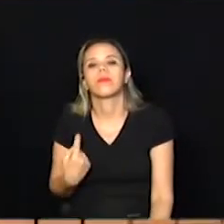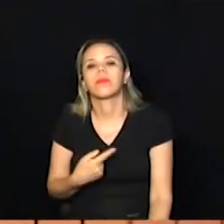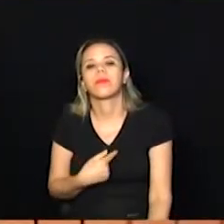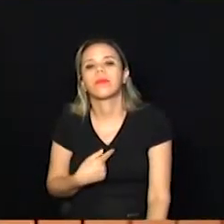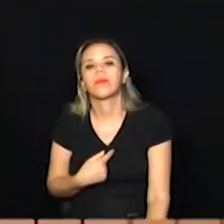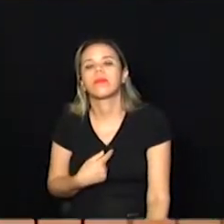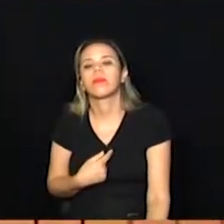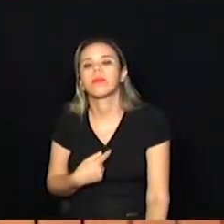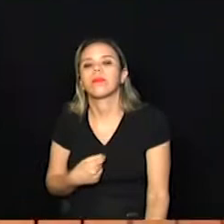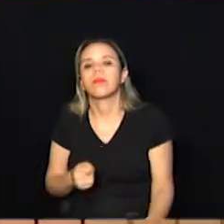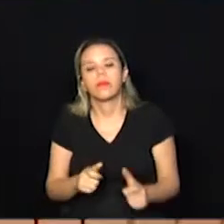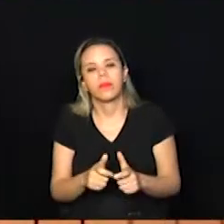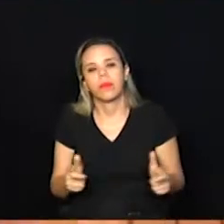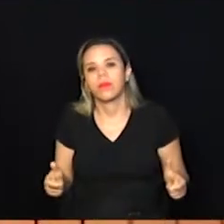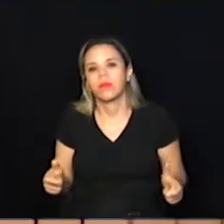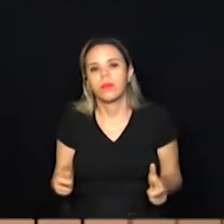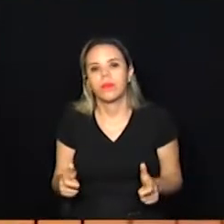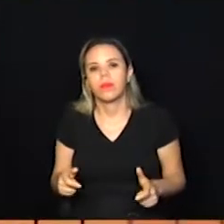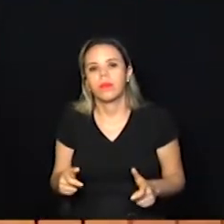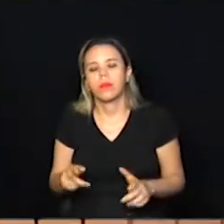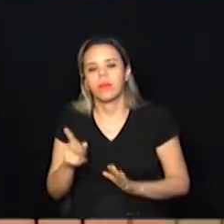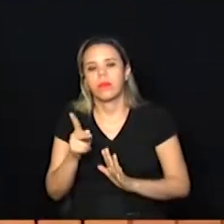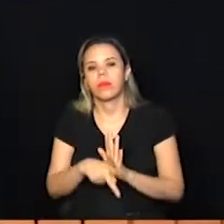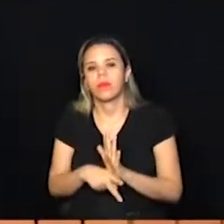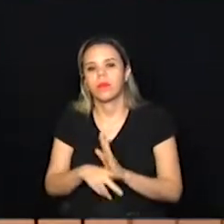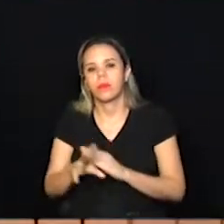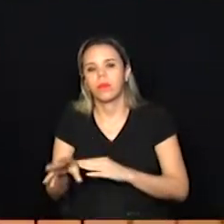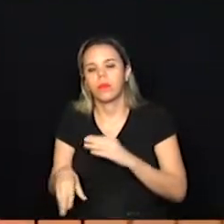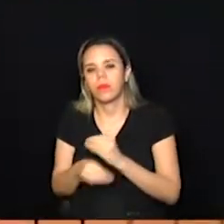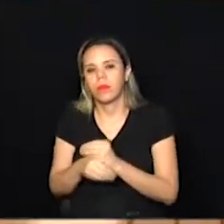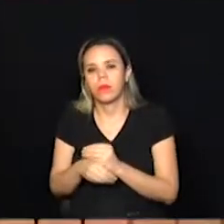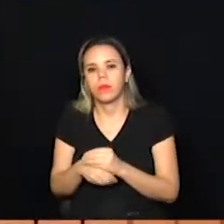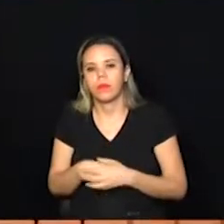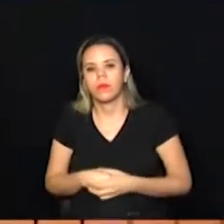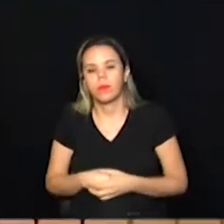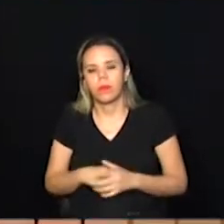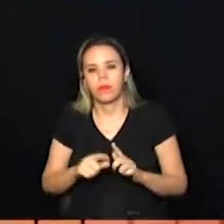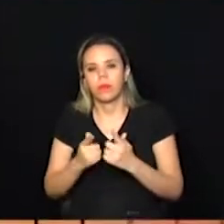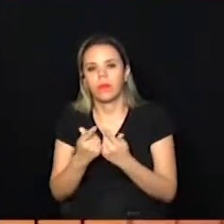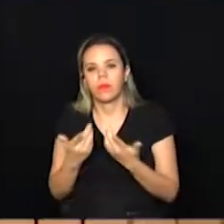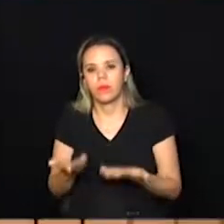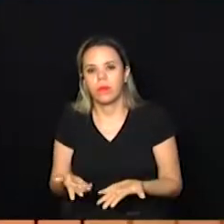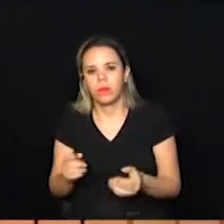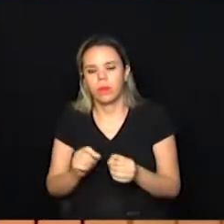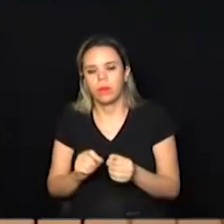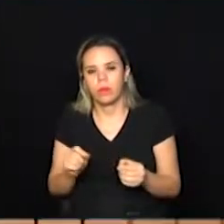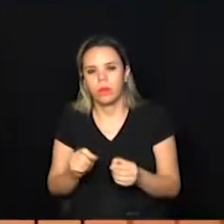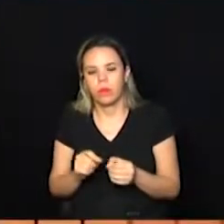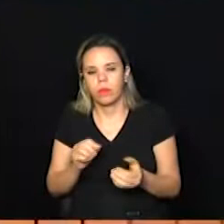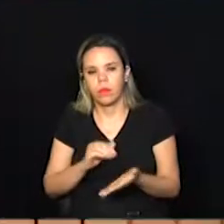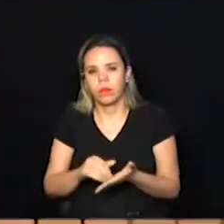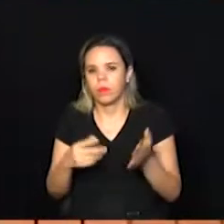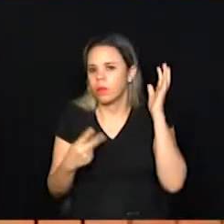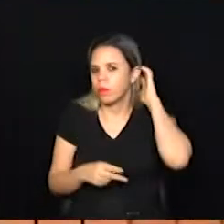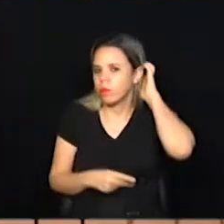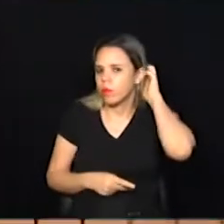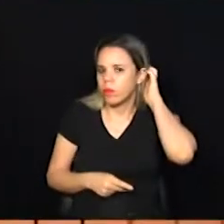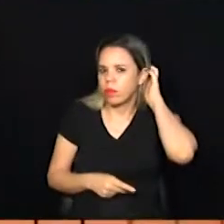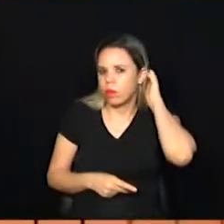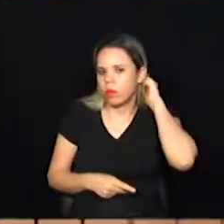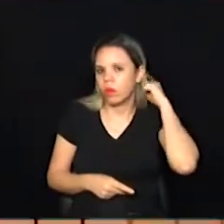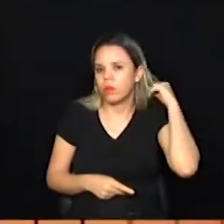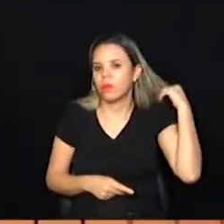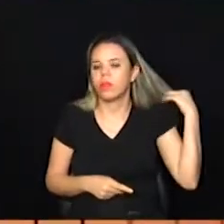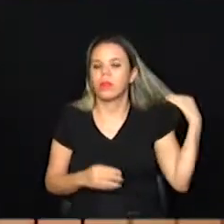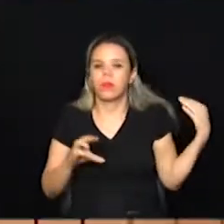possa ampliar, e no nosso projeto nós colocamos, inclusive, que a gestão disso seria feito via secretaria e via